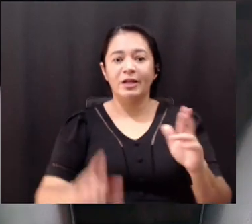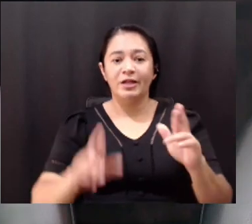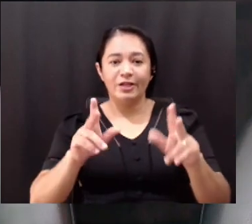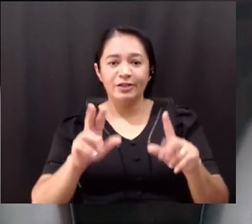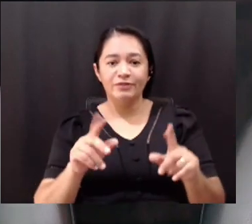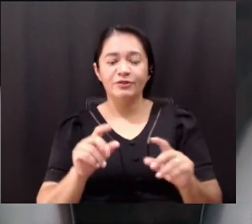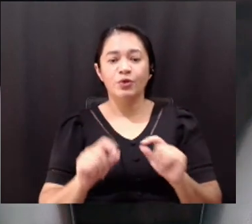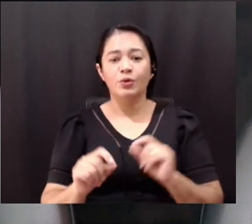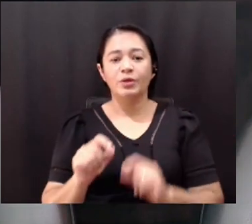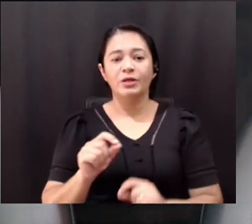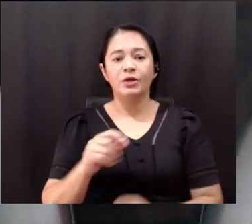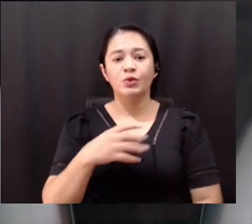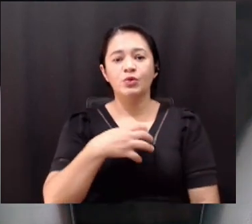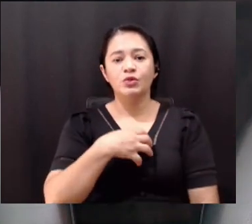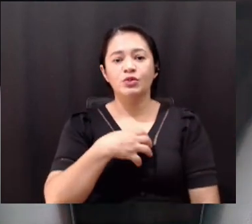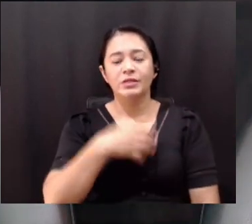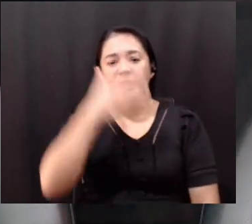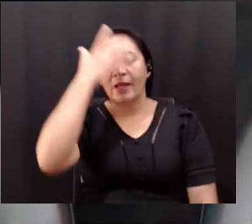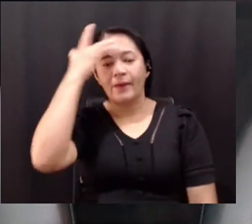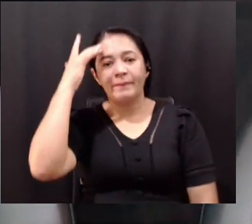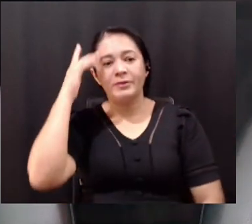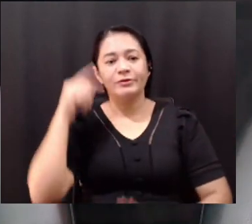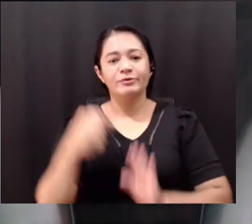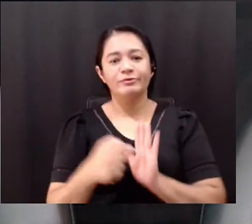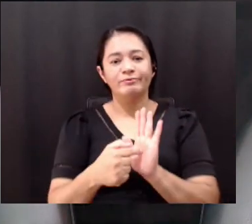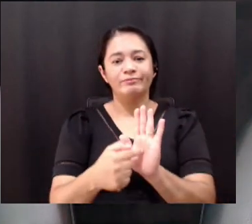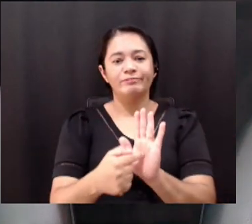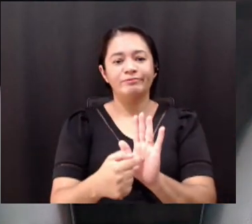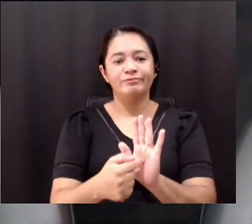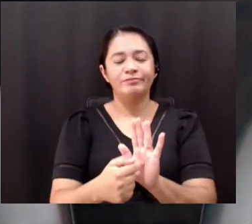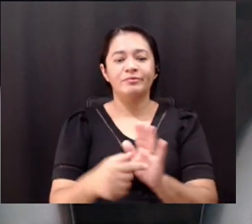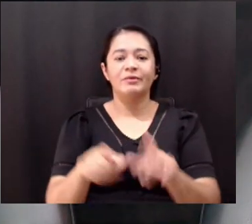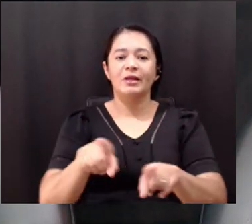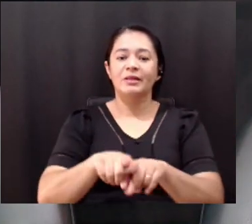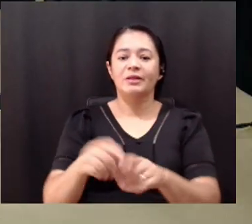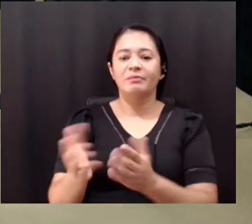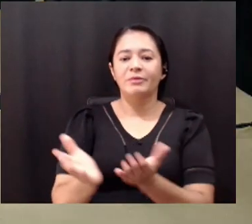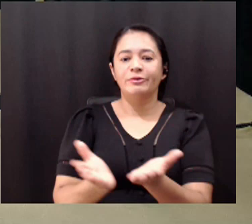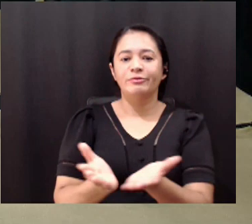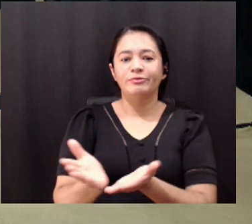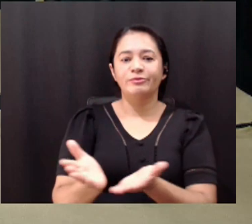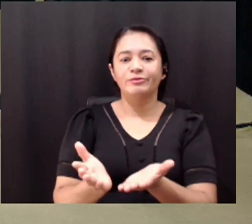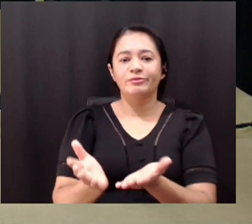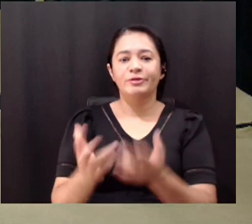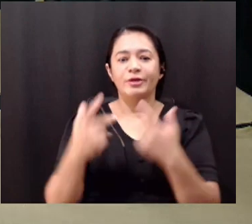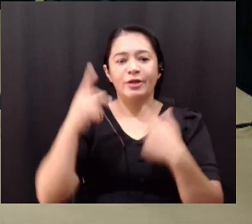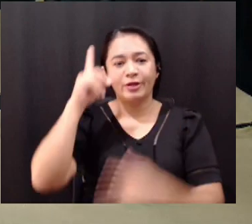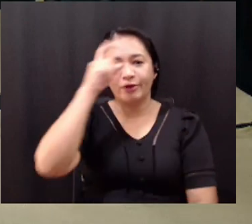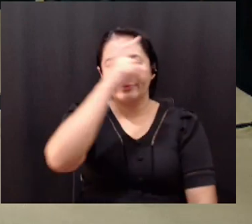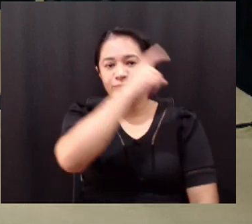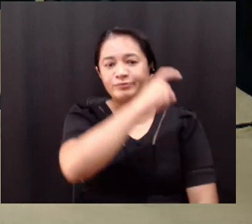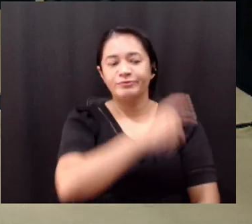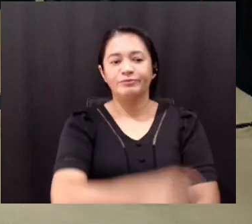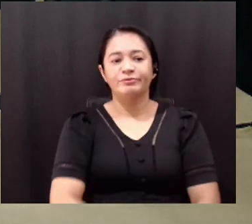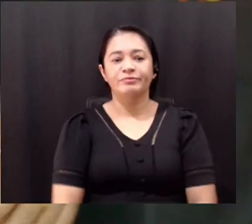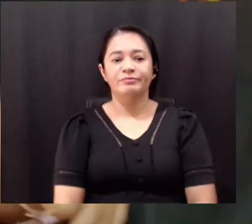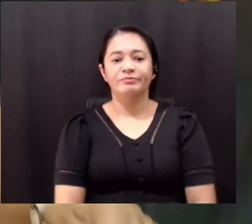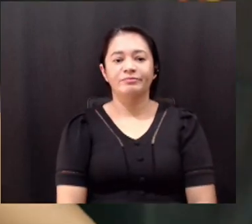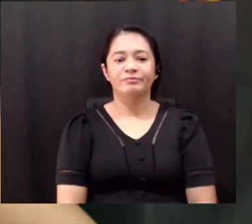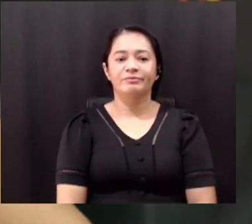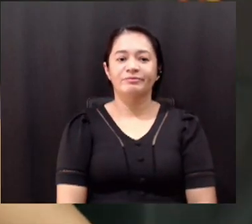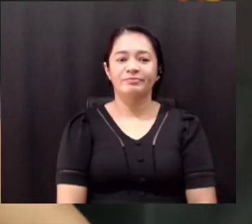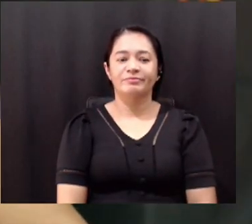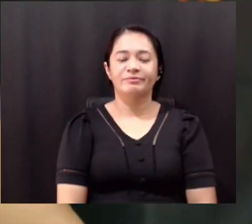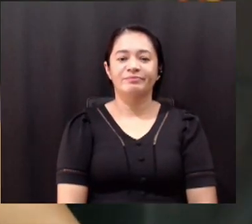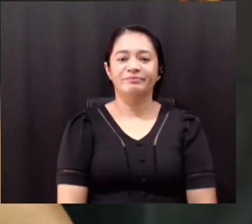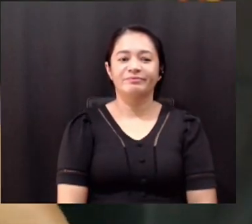pessoa se apresenta e também no tratamento, que é bem mais complexo. Não sei se eu Muito respondi bem. a pergunta. Respondeu sim, vamos lá. A